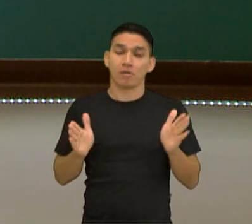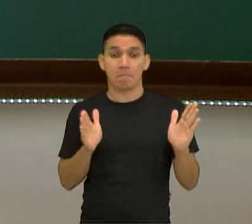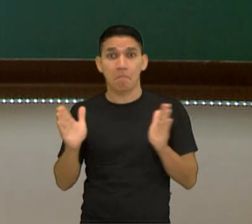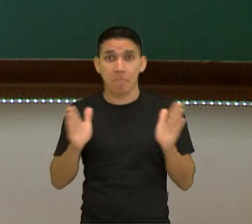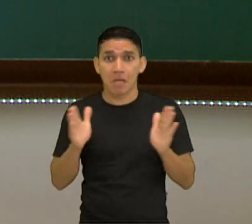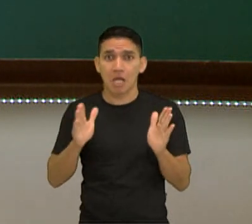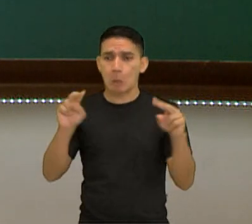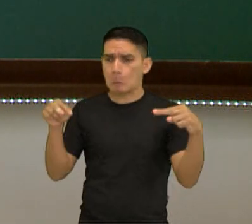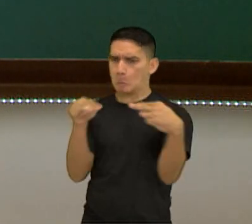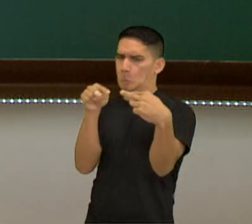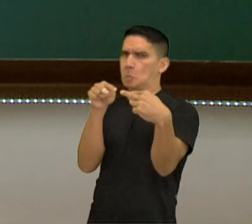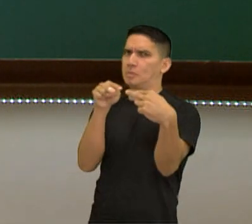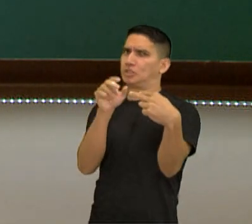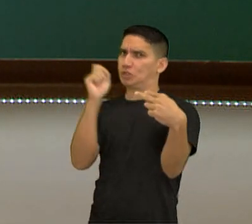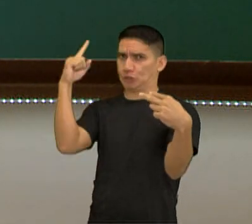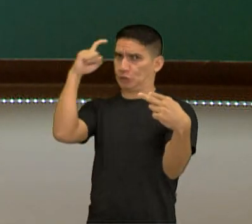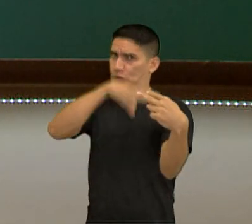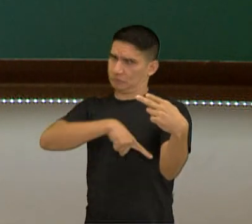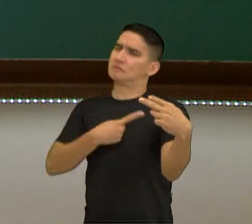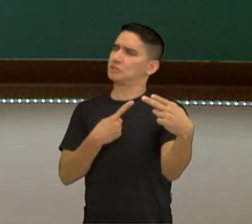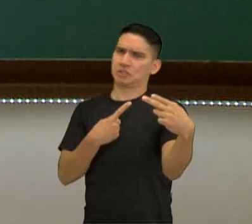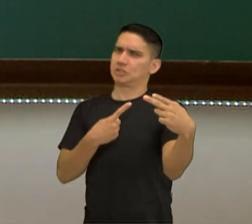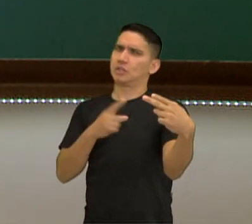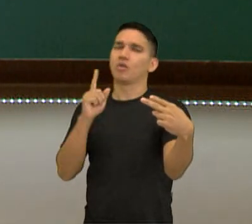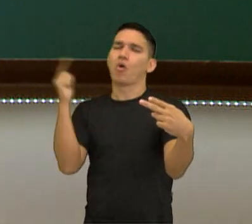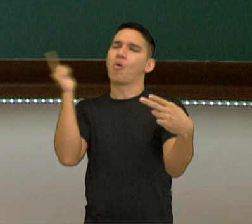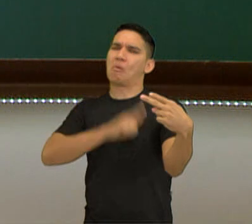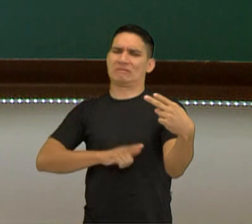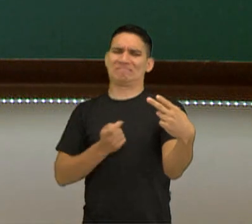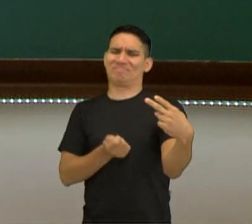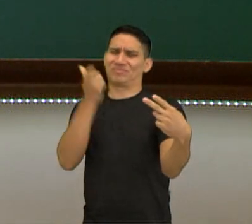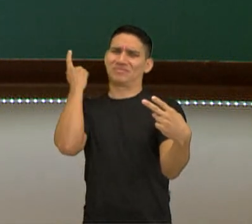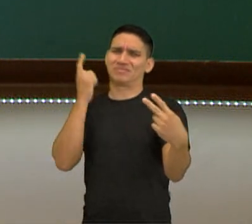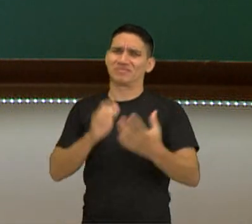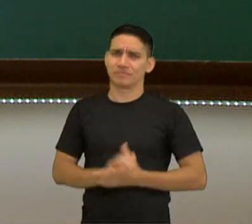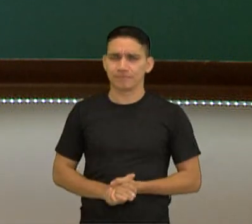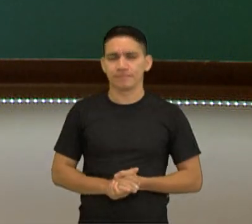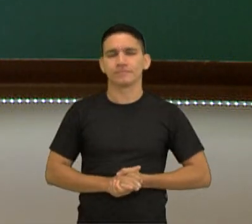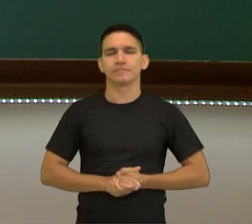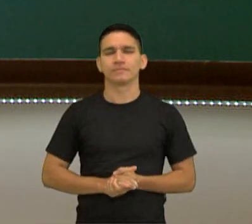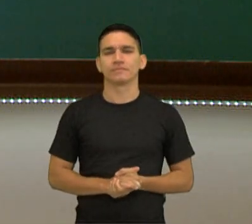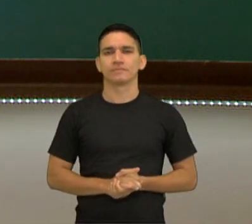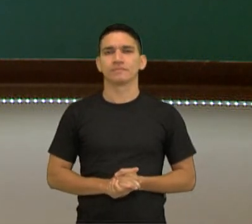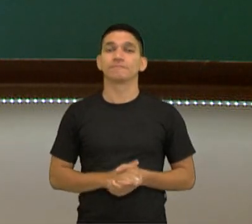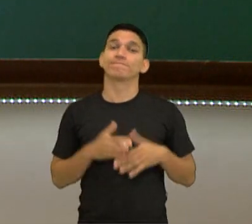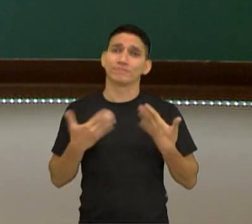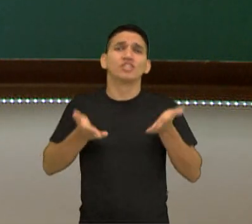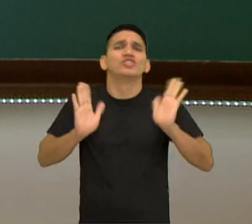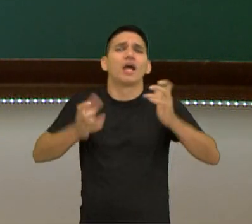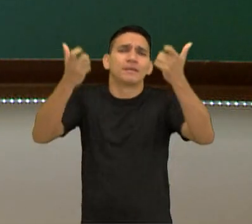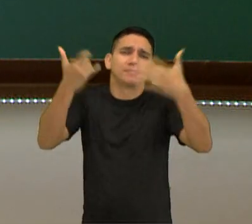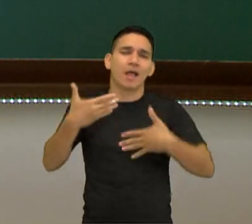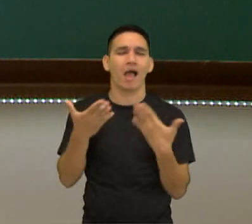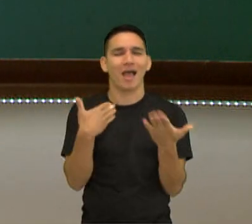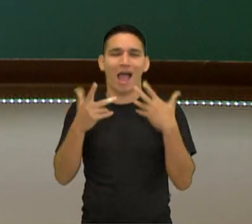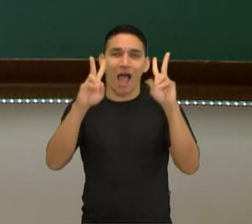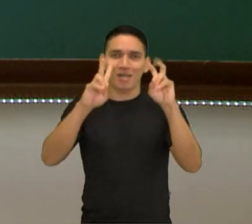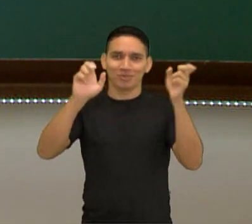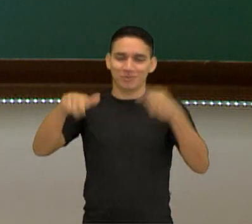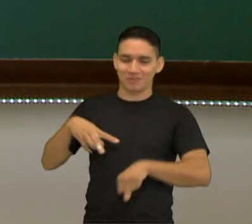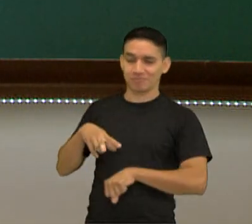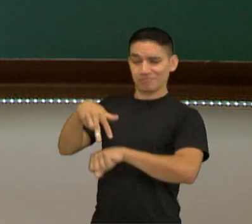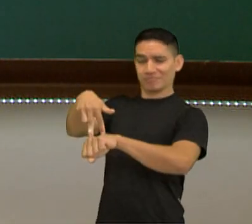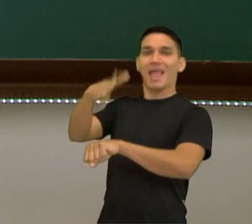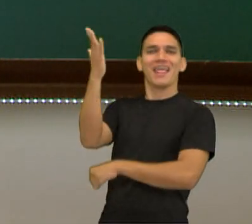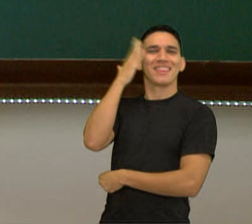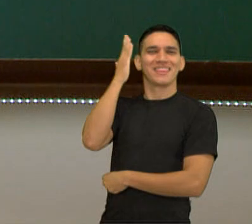olhar nos olhos do outro a gente consegue direito. Já que nós conversamos um pouco sobre performance, você entendeu aí